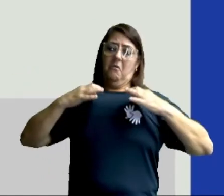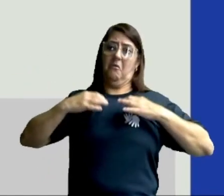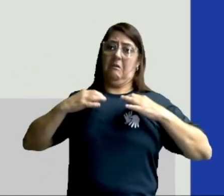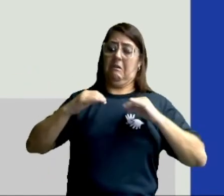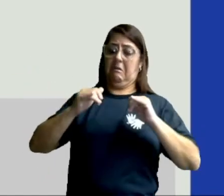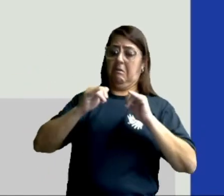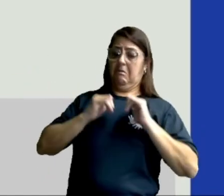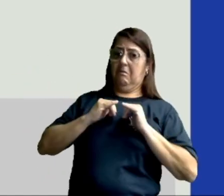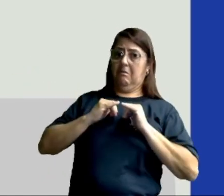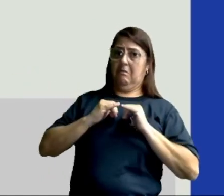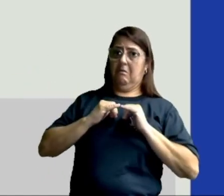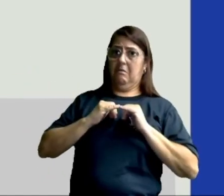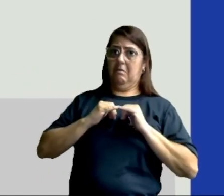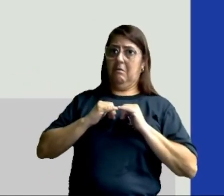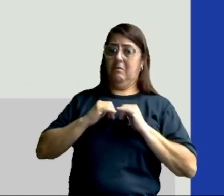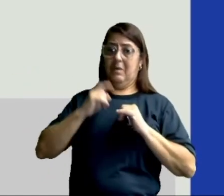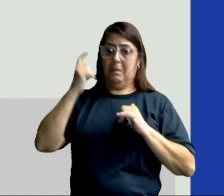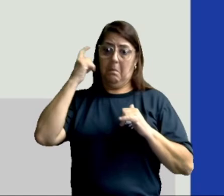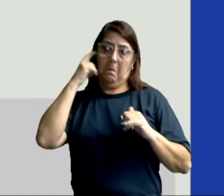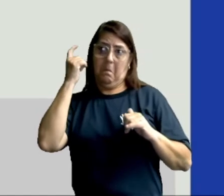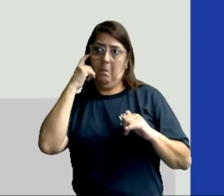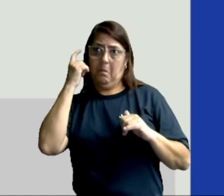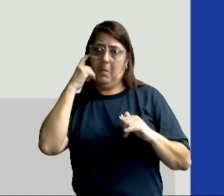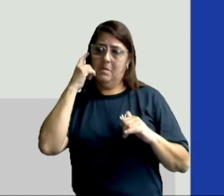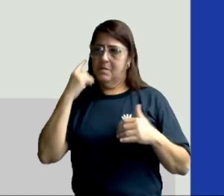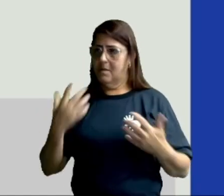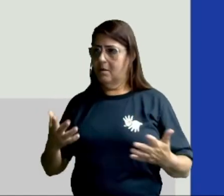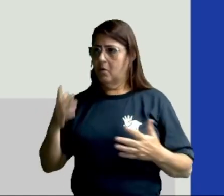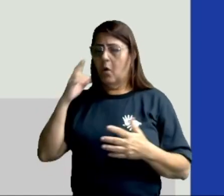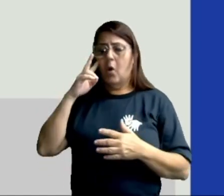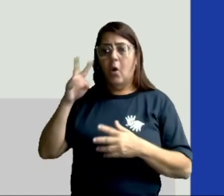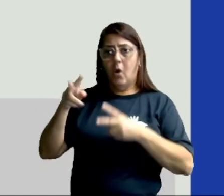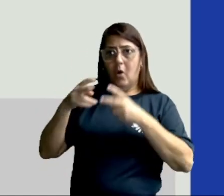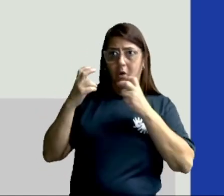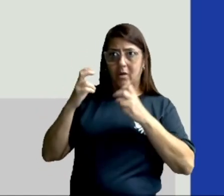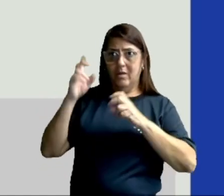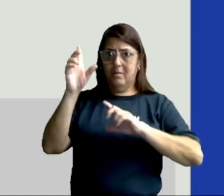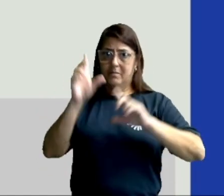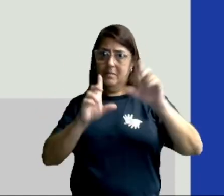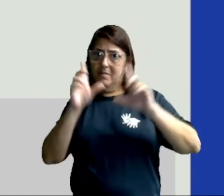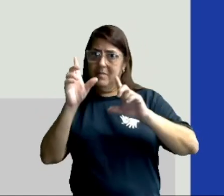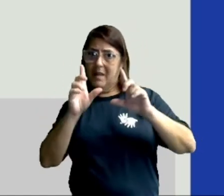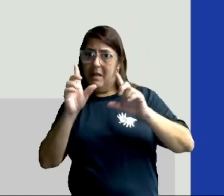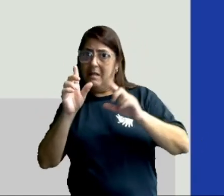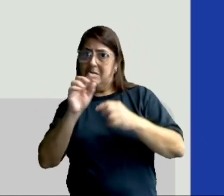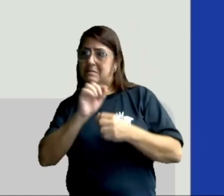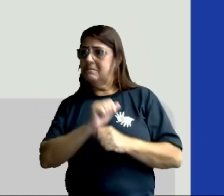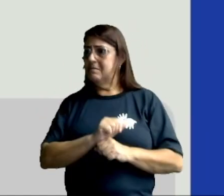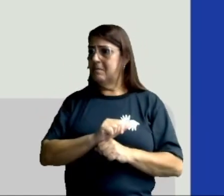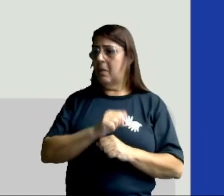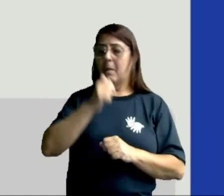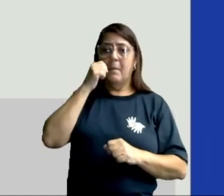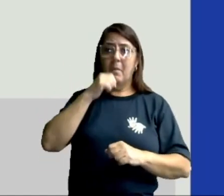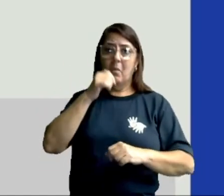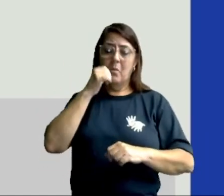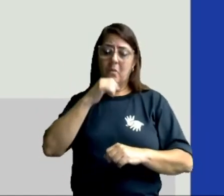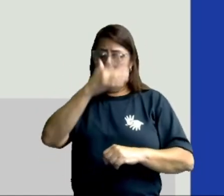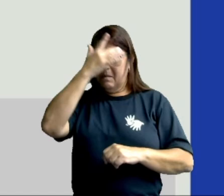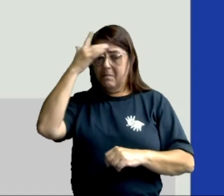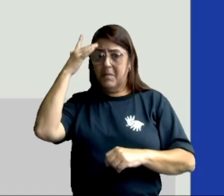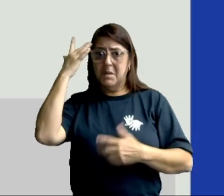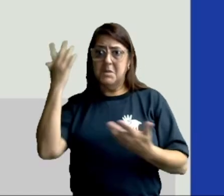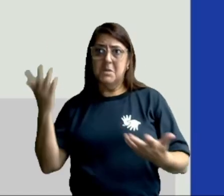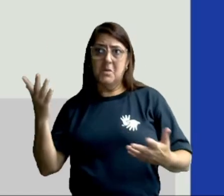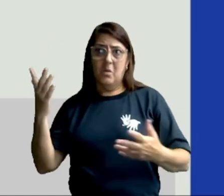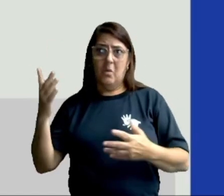tornar escravo da tecnologia. Como a gente consegue ver aí nos exemplos que eu trouxe para vocês, pessoas, né,